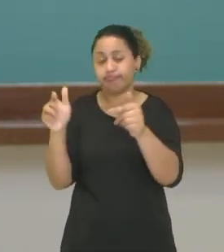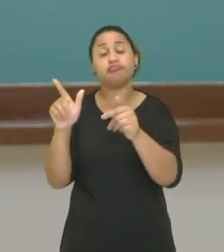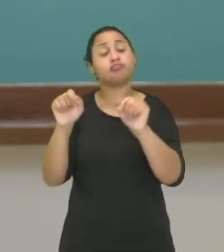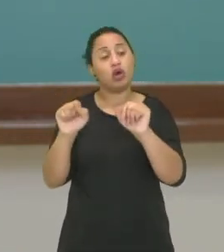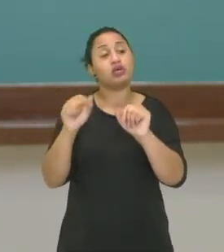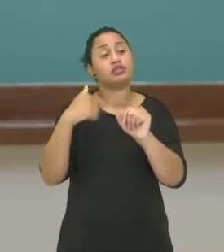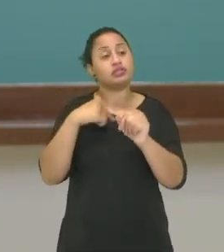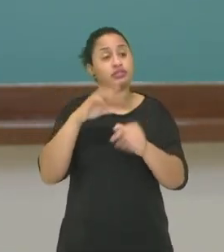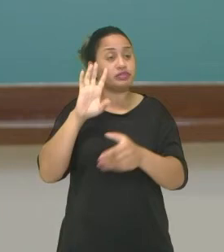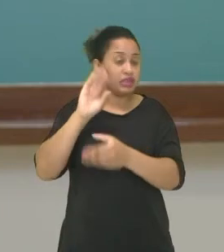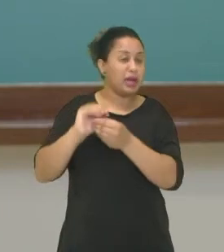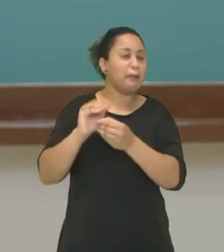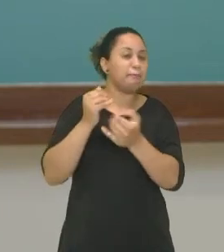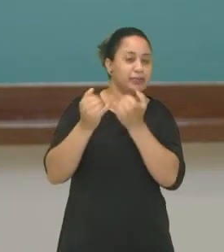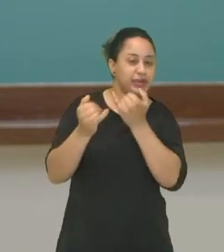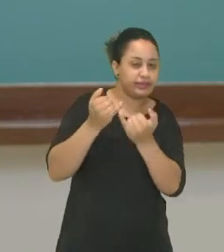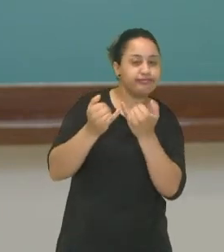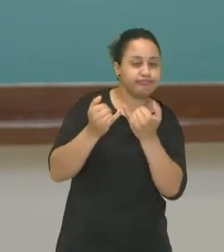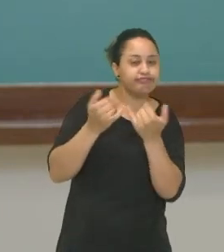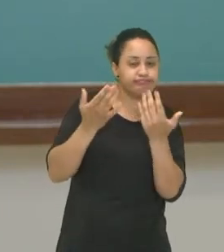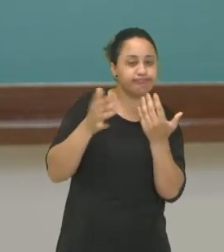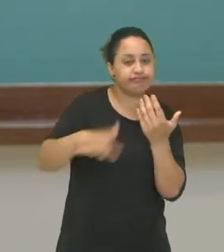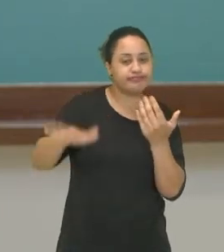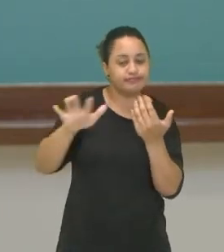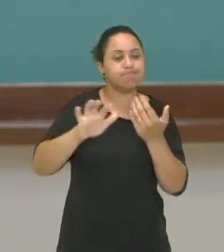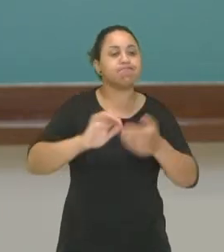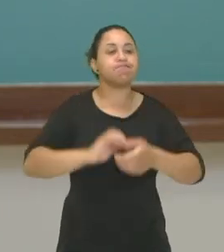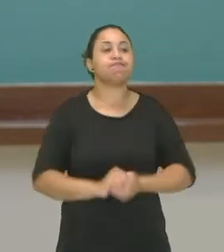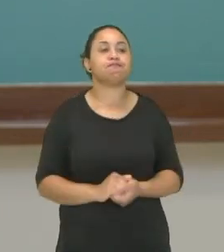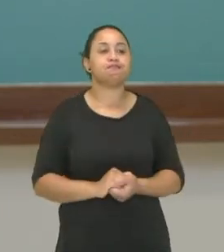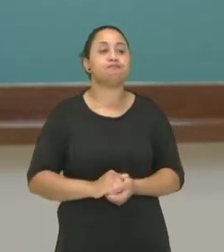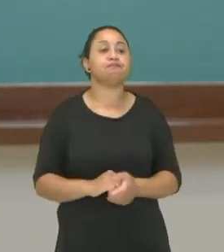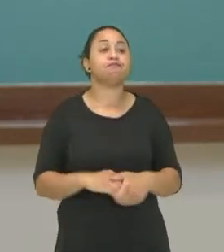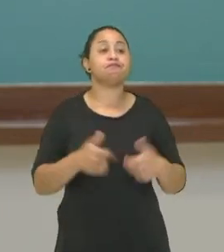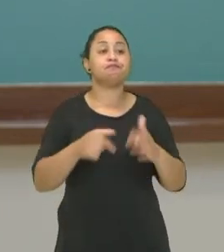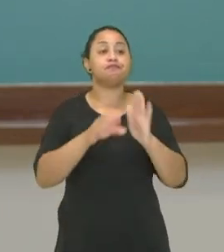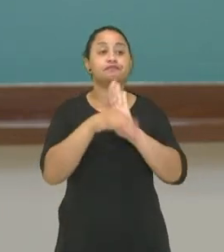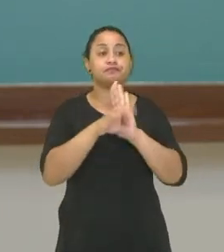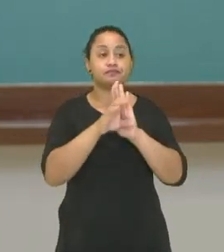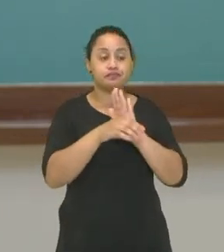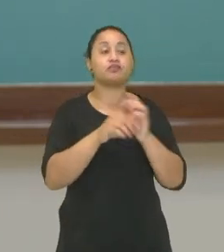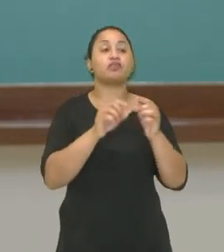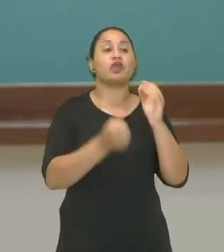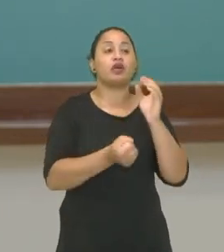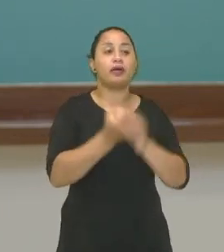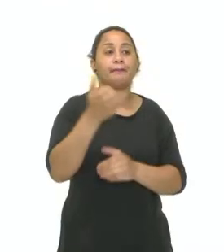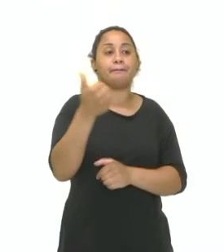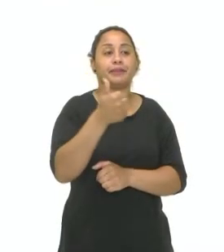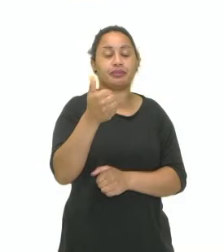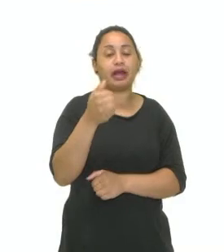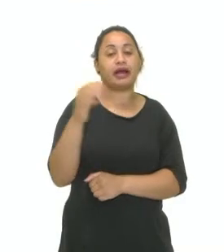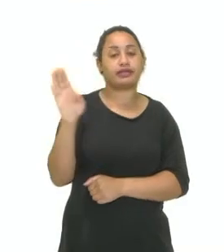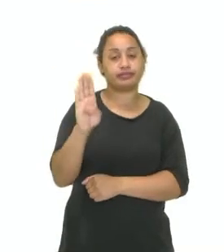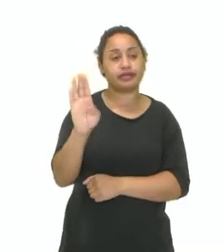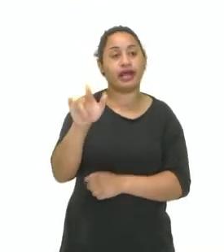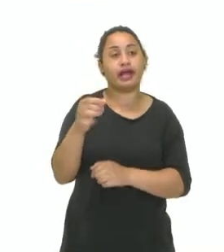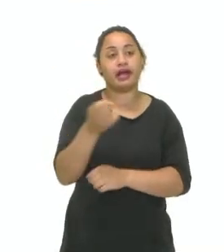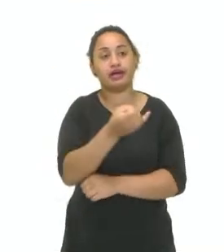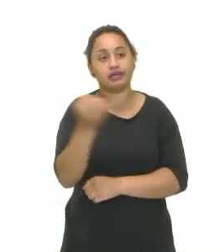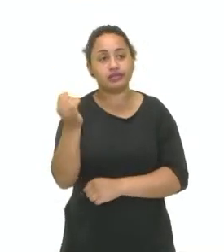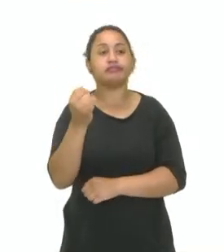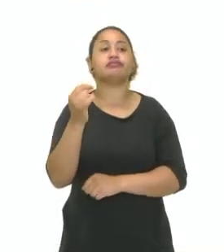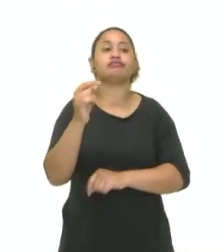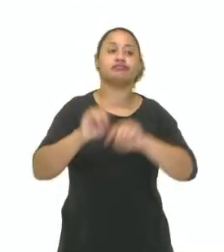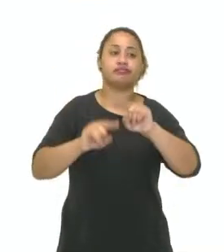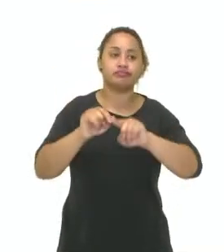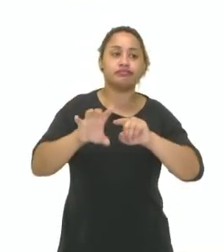ali. Então, nós temos ali, então, né, conceituando produtividade primária bruta. É a quantidade de matéria orgânica